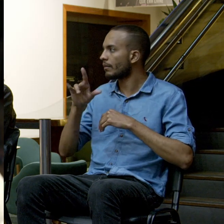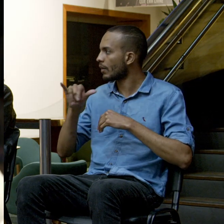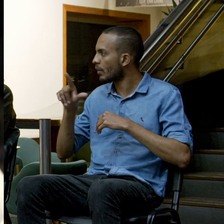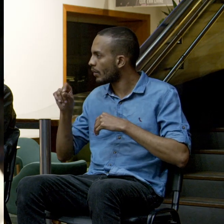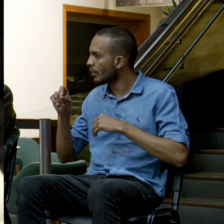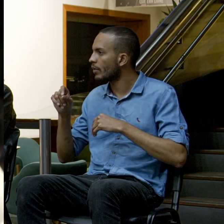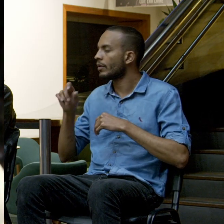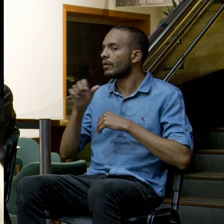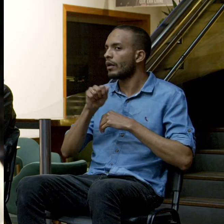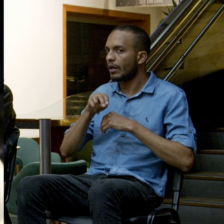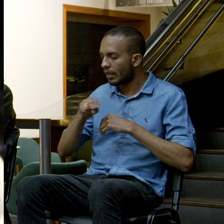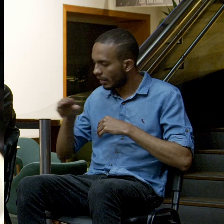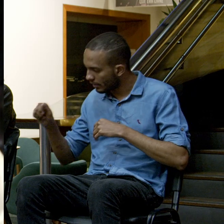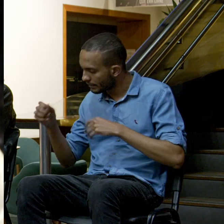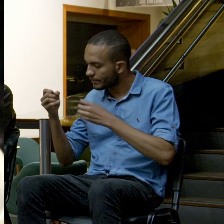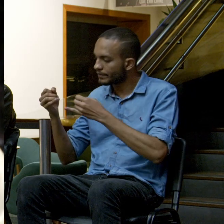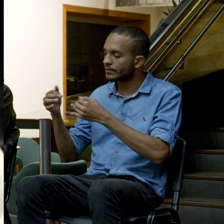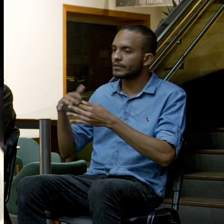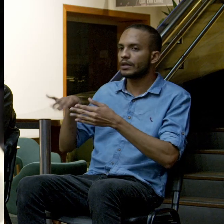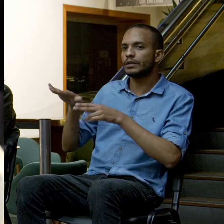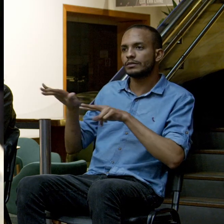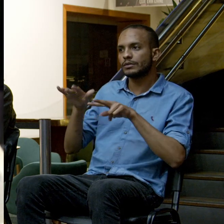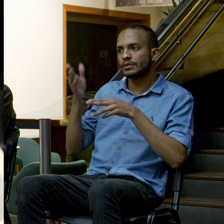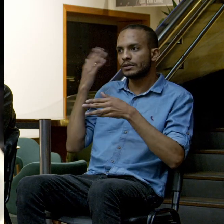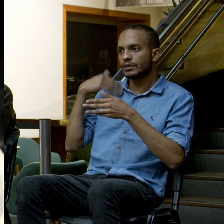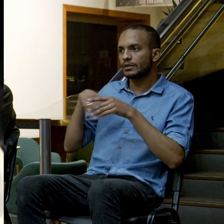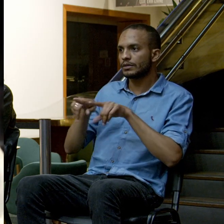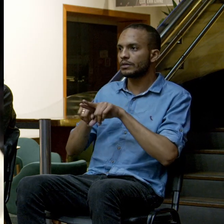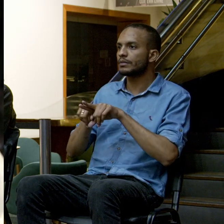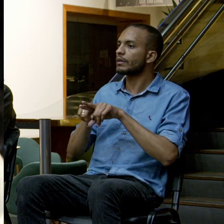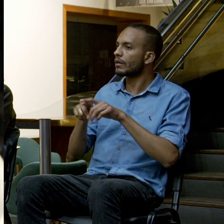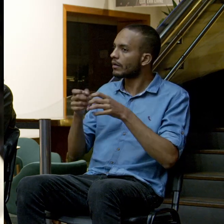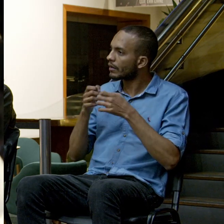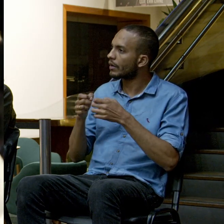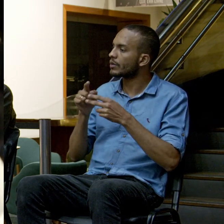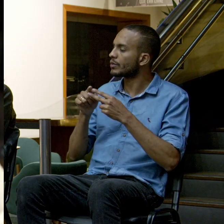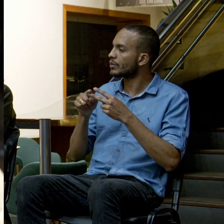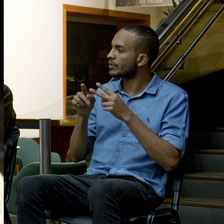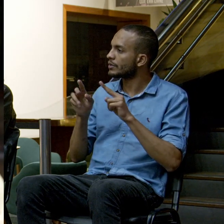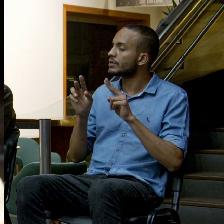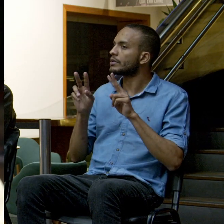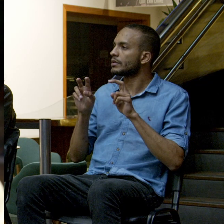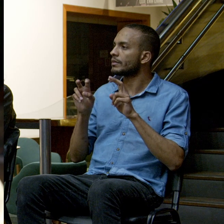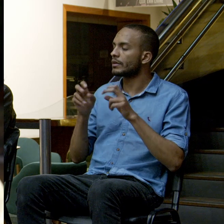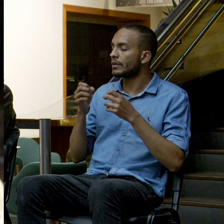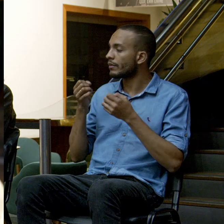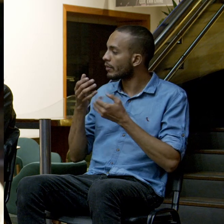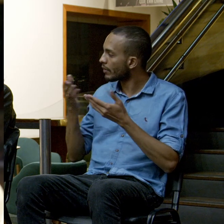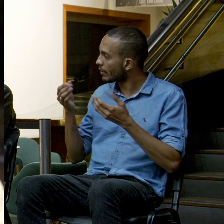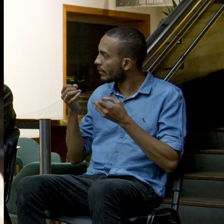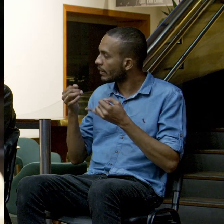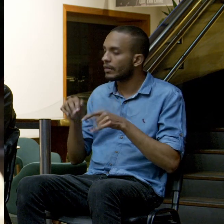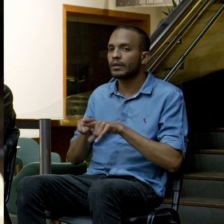e a Ana trouxeram na semana passada. E eu queria trazer 2 questões, ouvir de